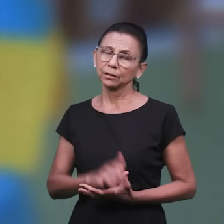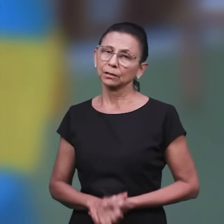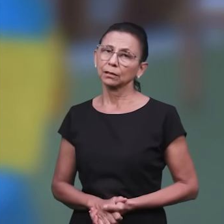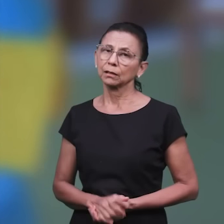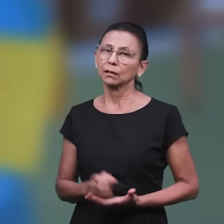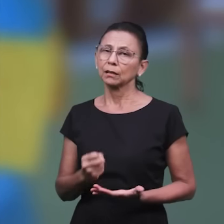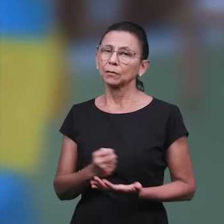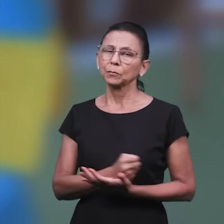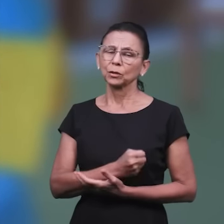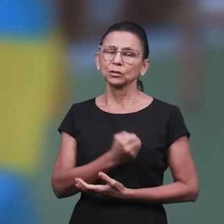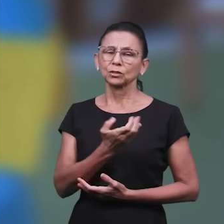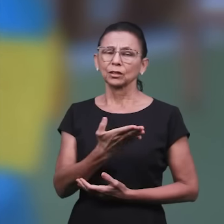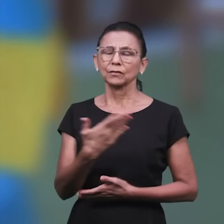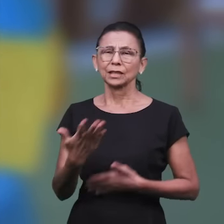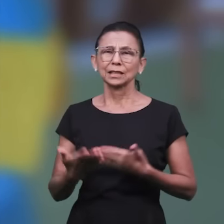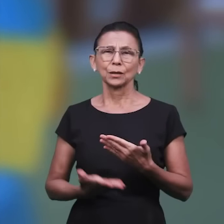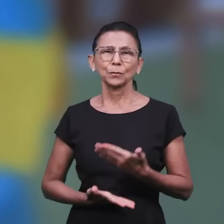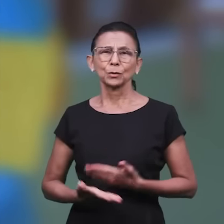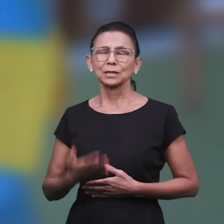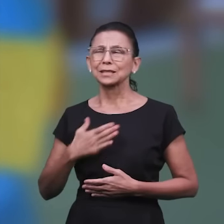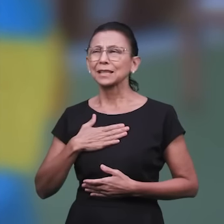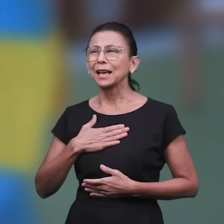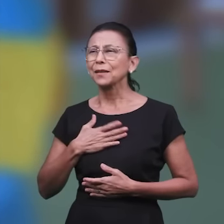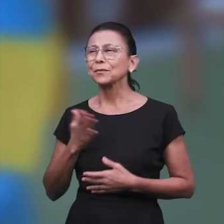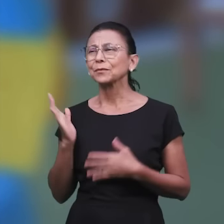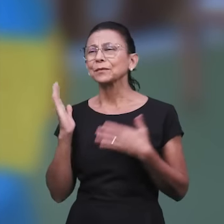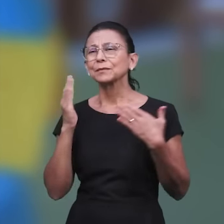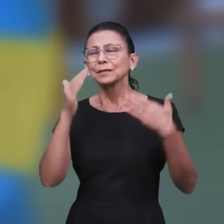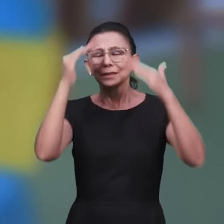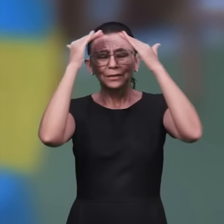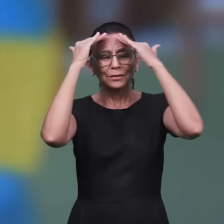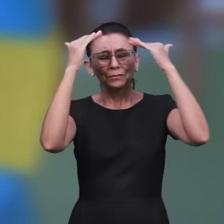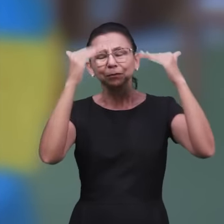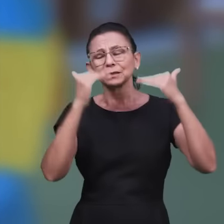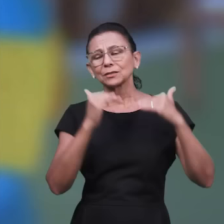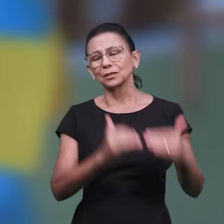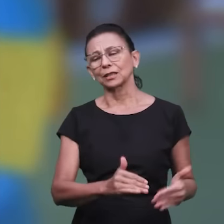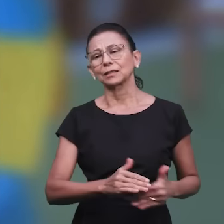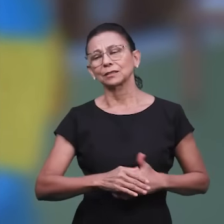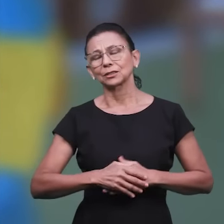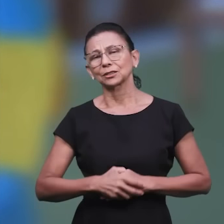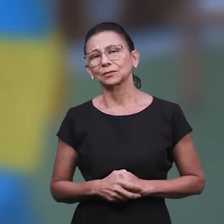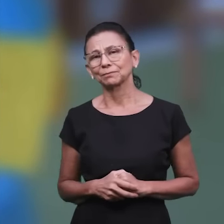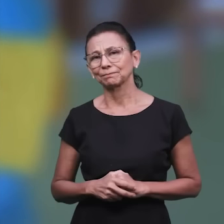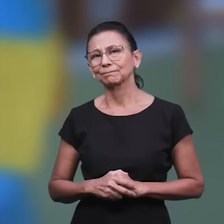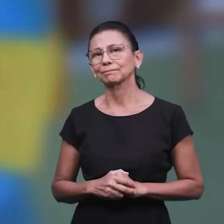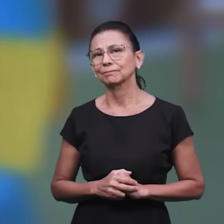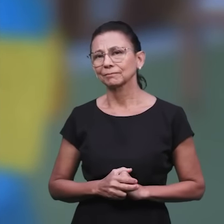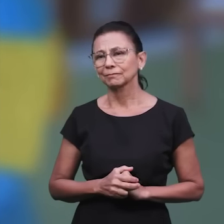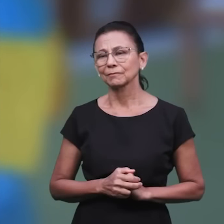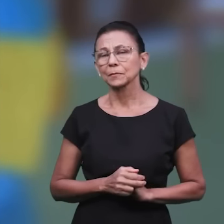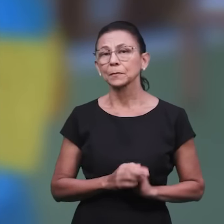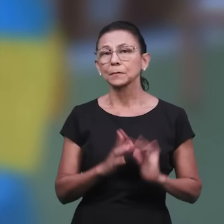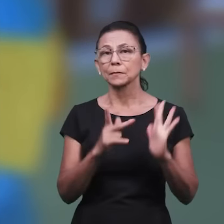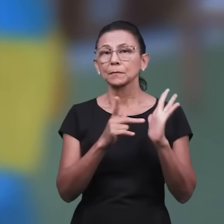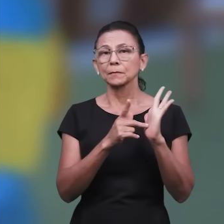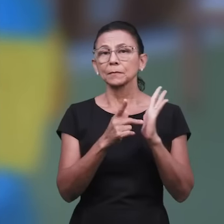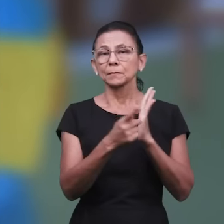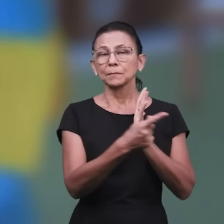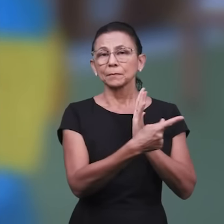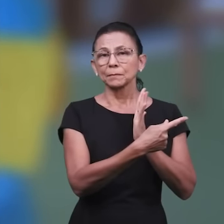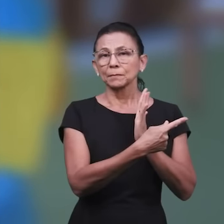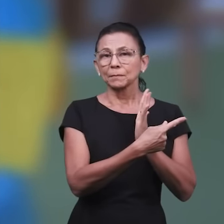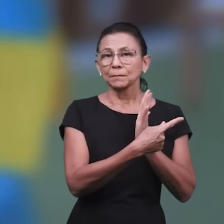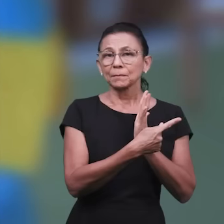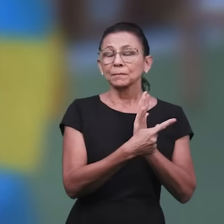mordomo como infiel e desobediente. Essa parábola nos chama a